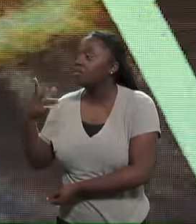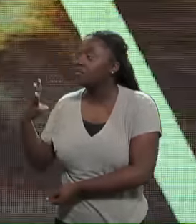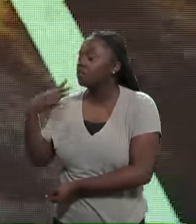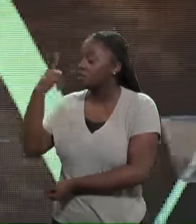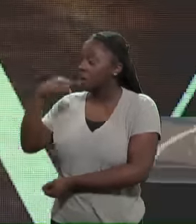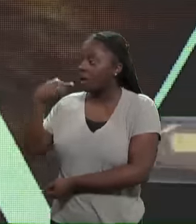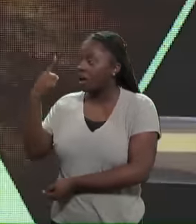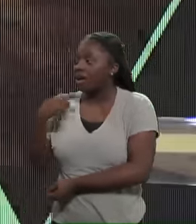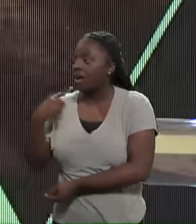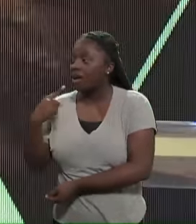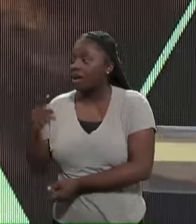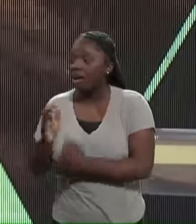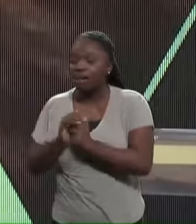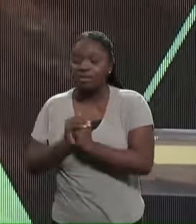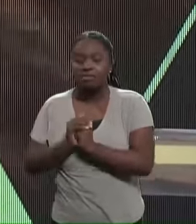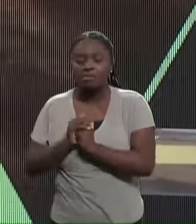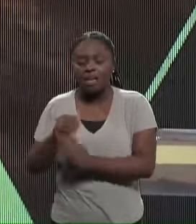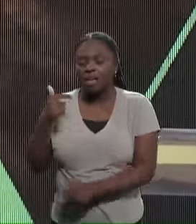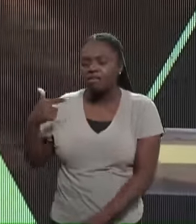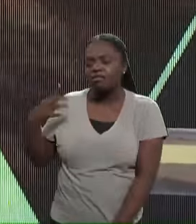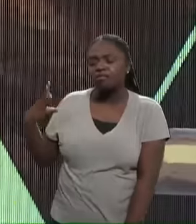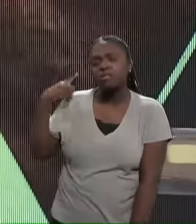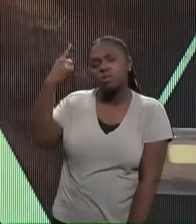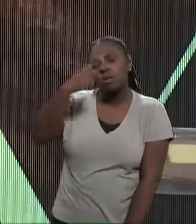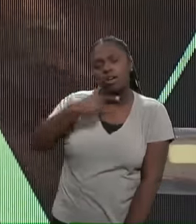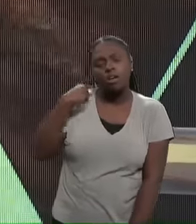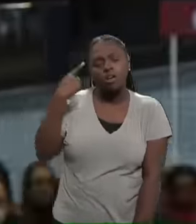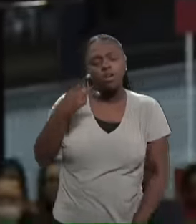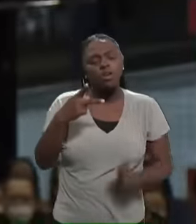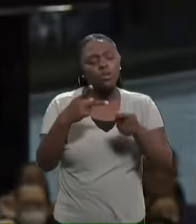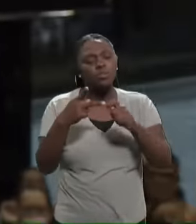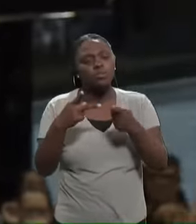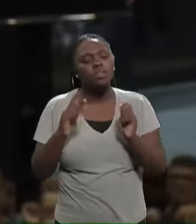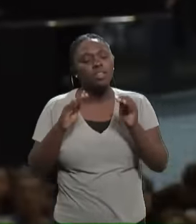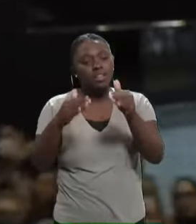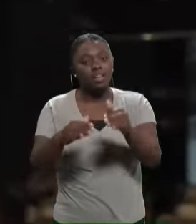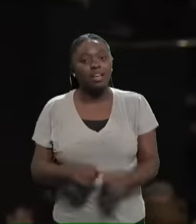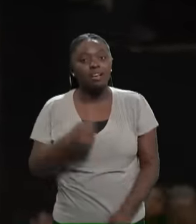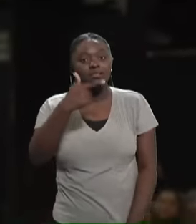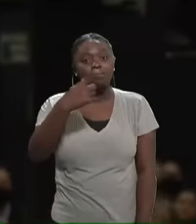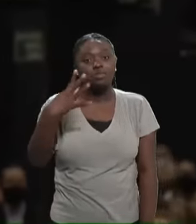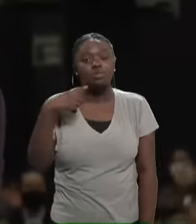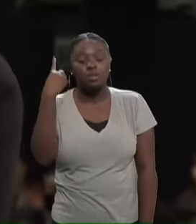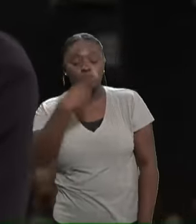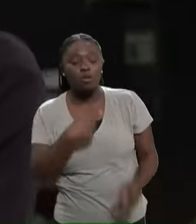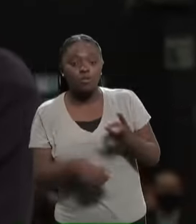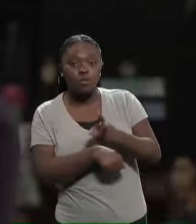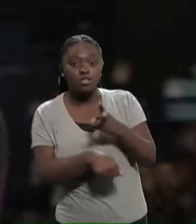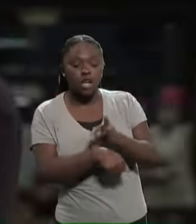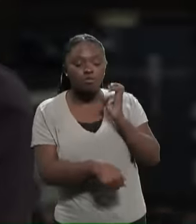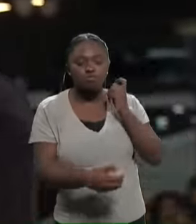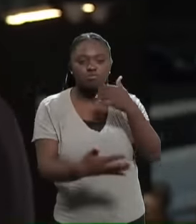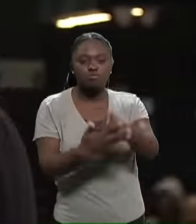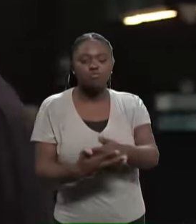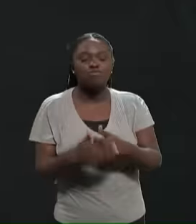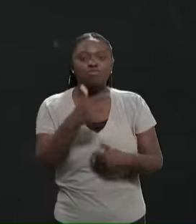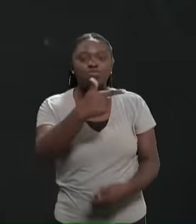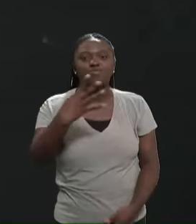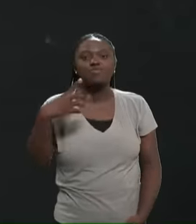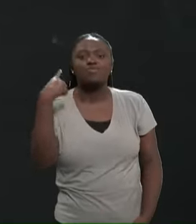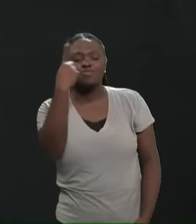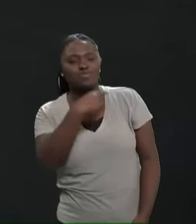horas, aleluia. 24 horas, um pix vai chegar. Em 24 horas, um WhatsApp vai chegar. Em 24